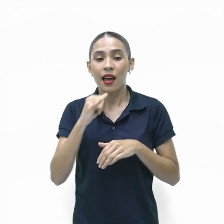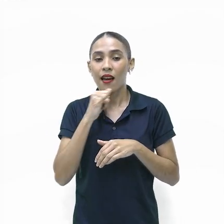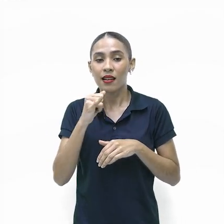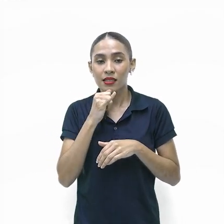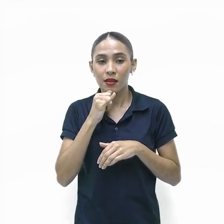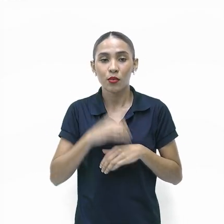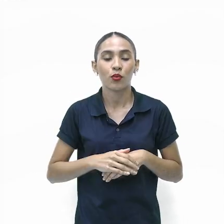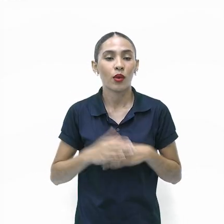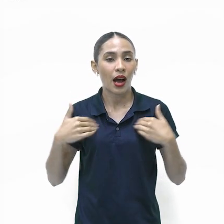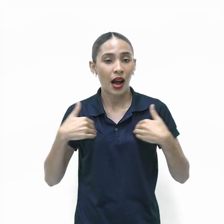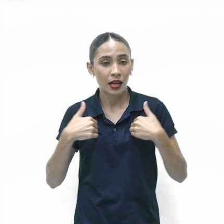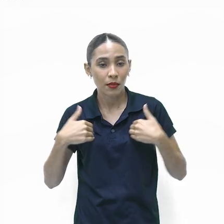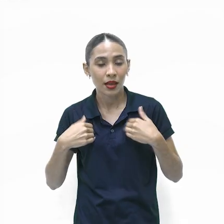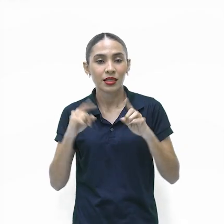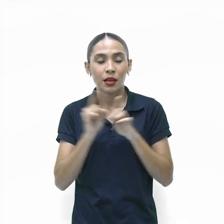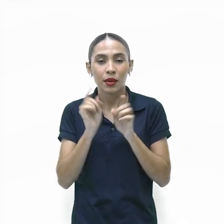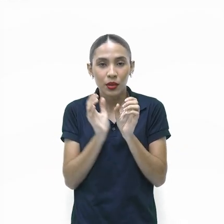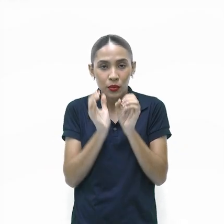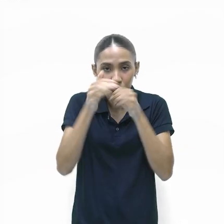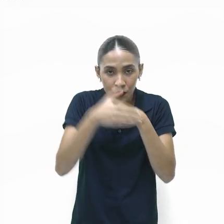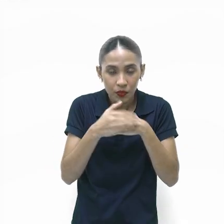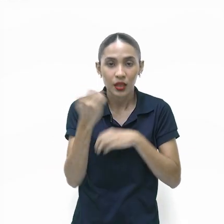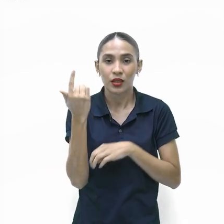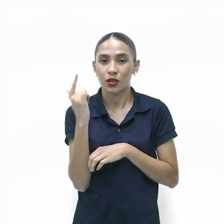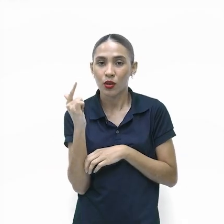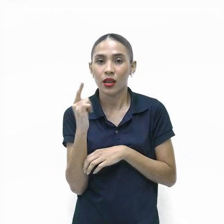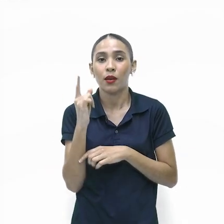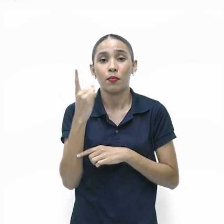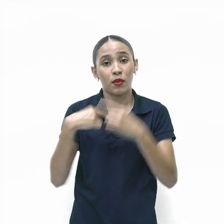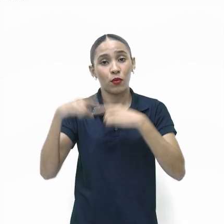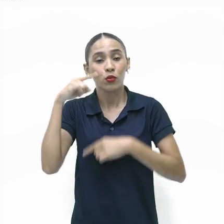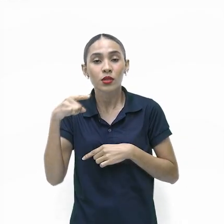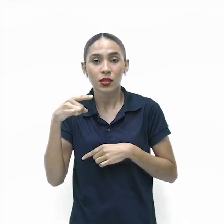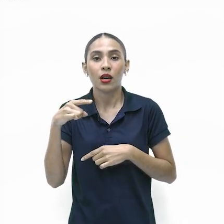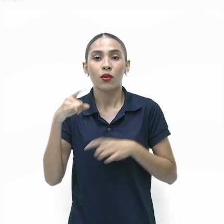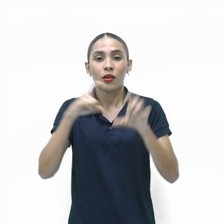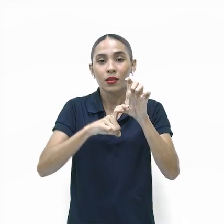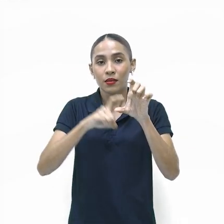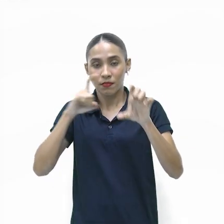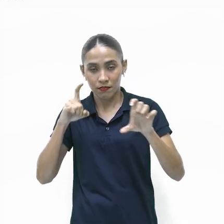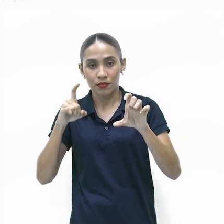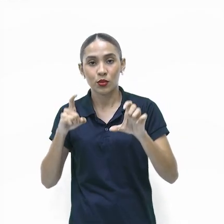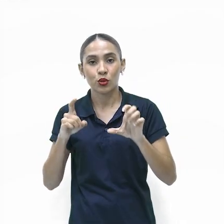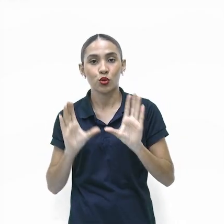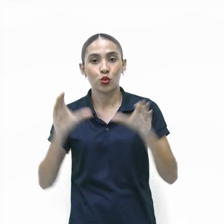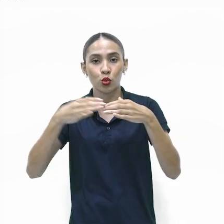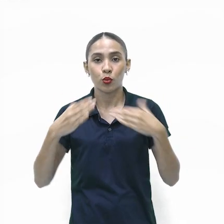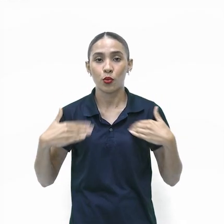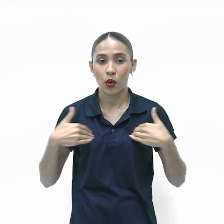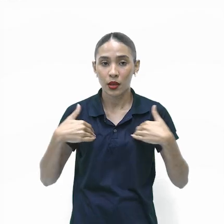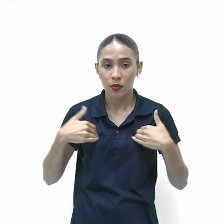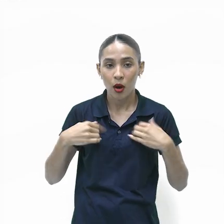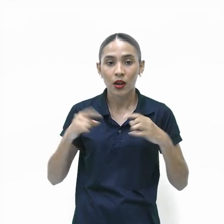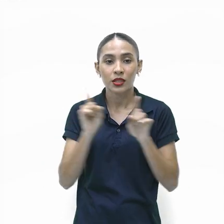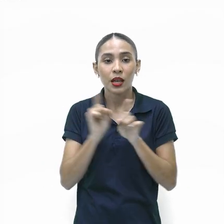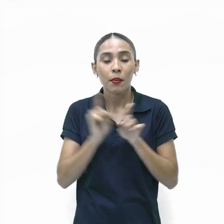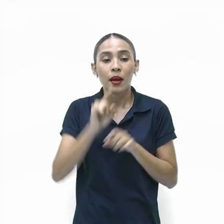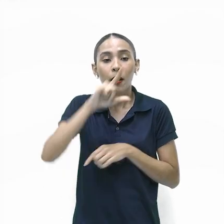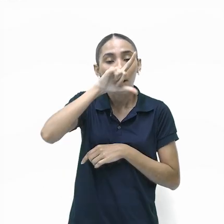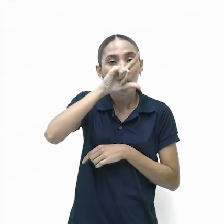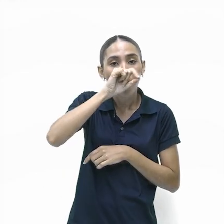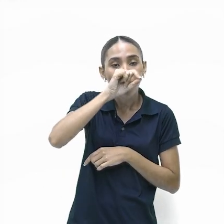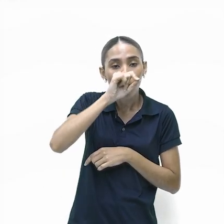alguns fatores, como o isolamento geográfico, né, que é uma evolução dependente entre esses indivíduos, né, os tentilhões